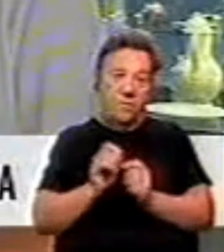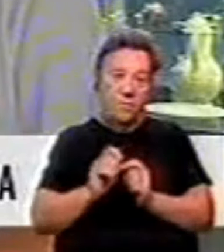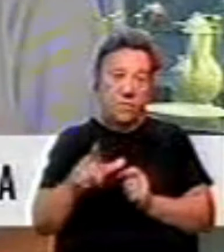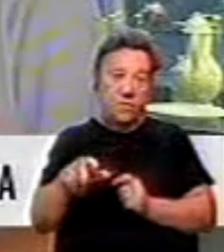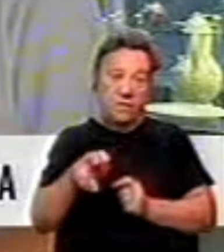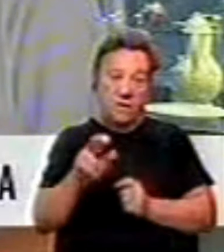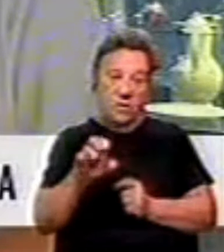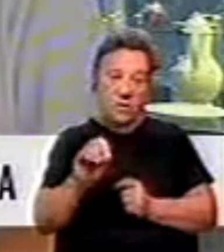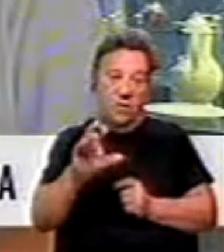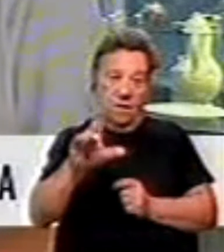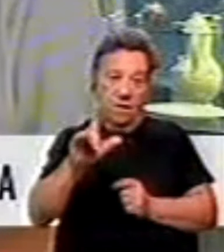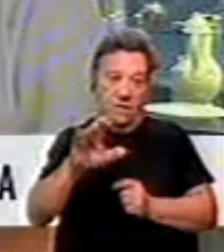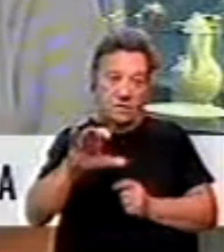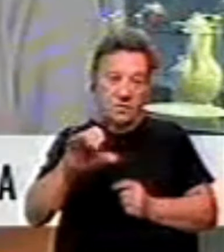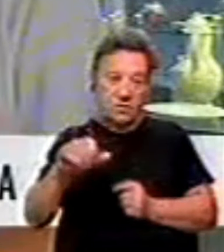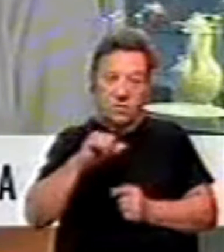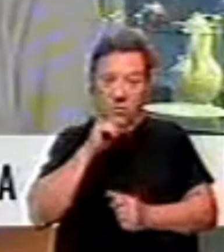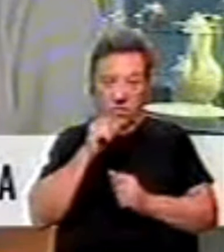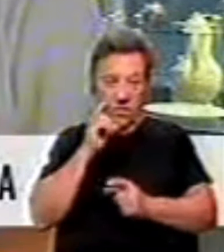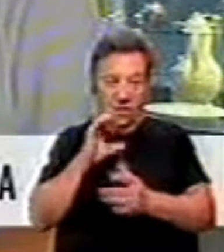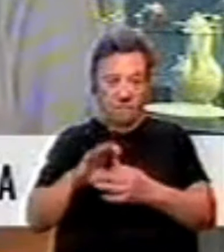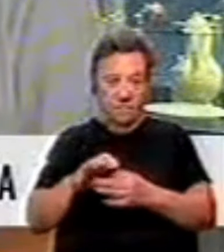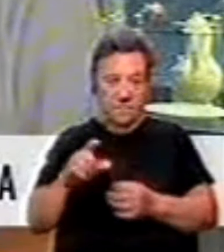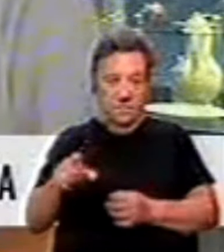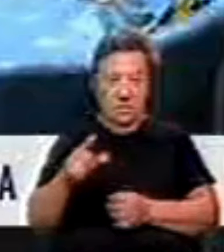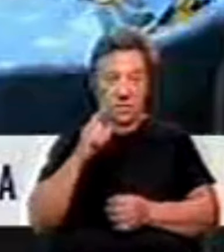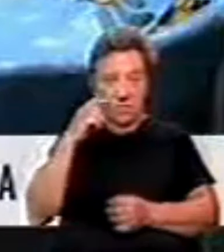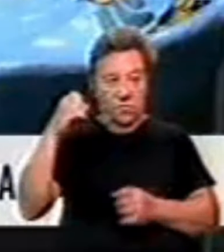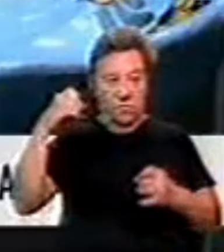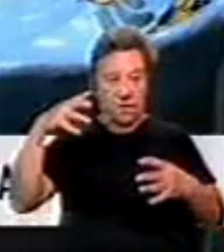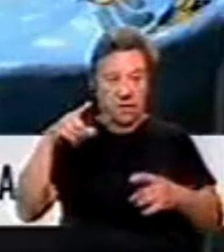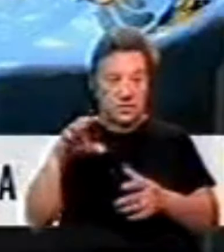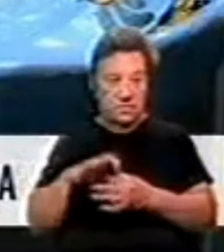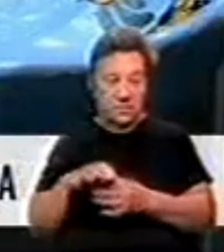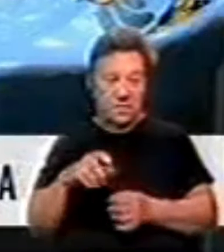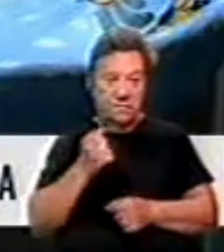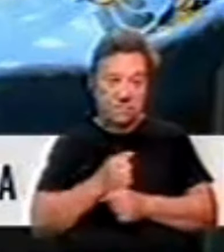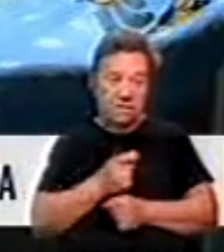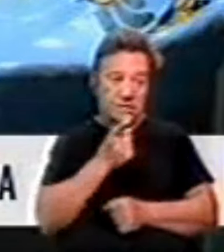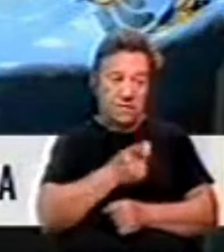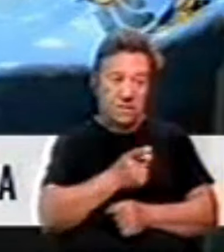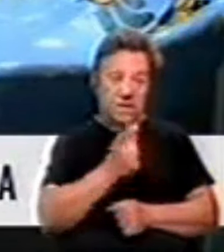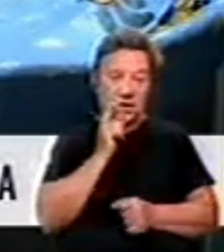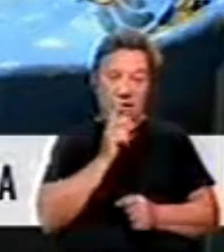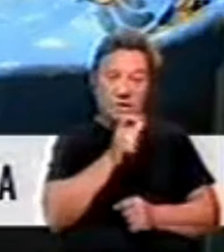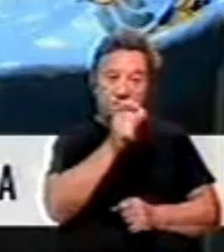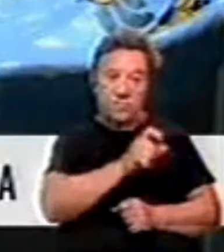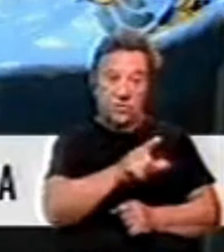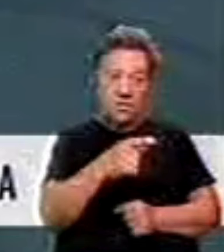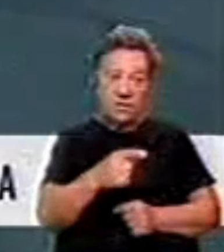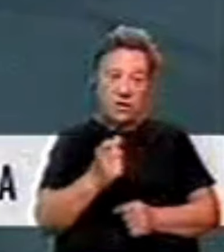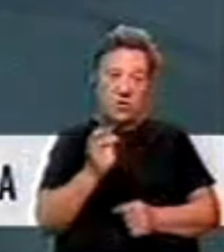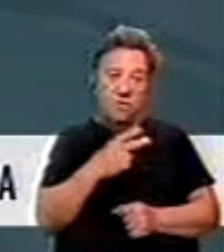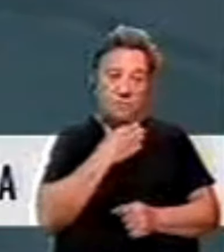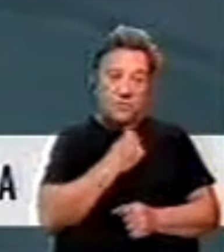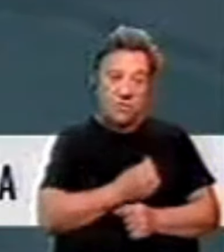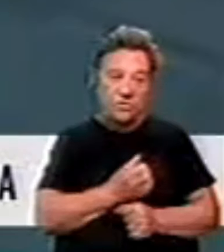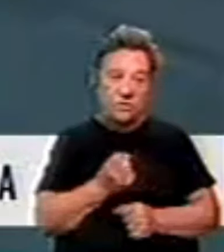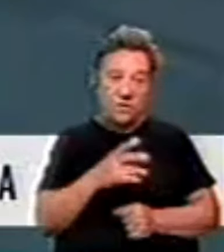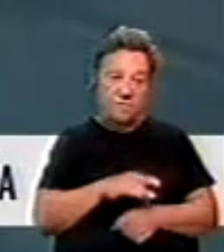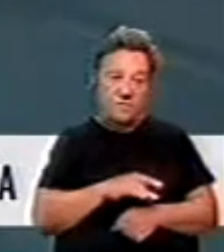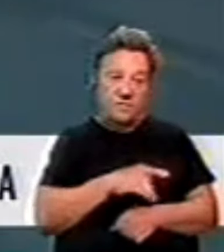período neoclássico. Portanto, são cores que têm a ver com o iluminismo e que faz com que as pessoas tenham novos gostos,